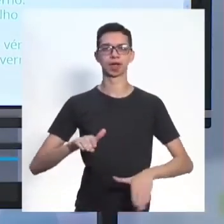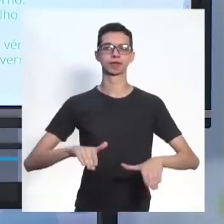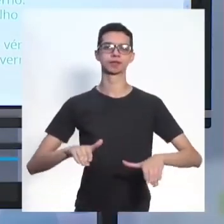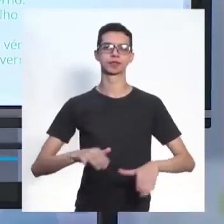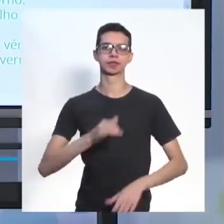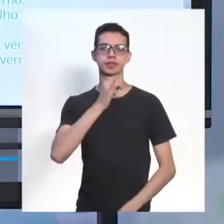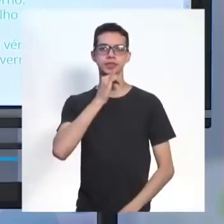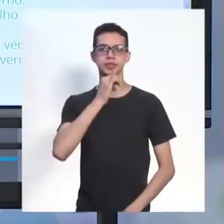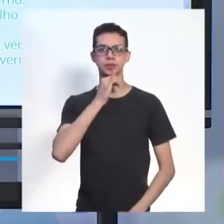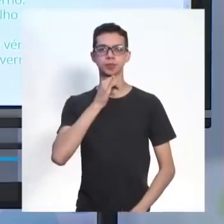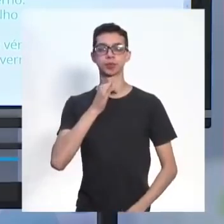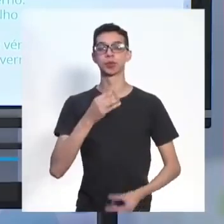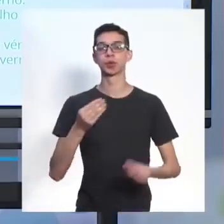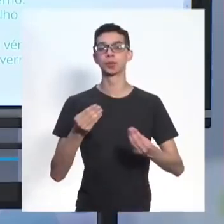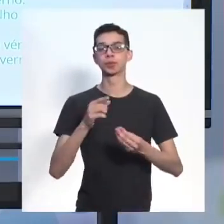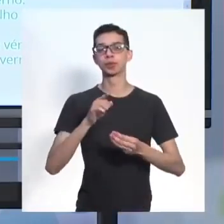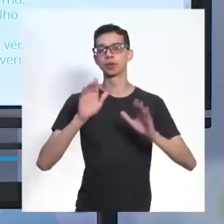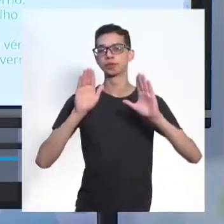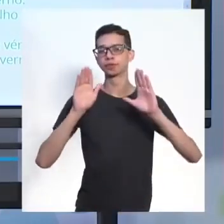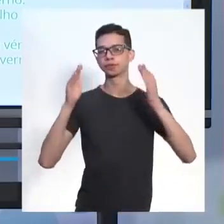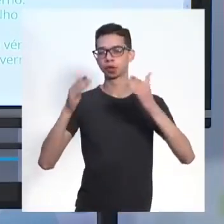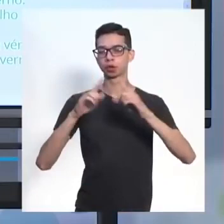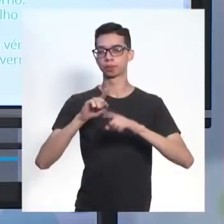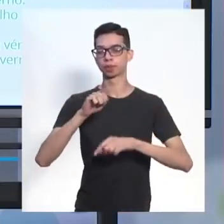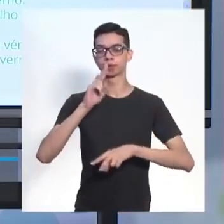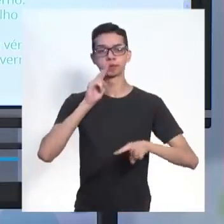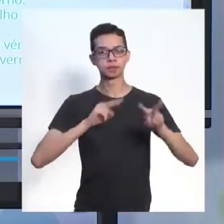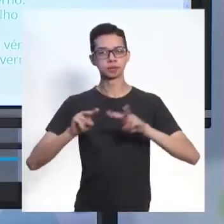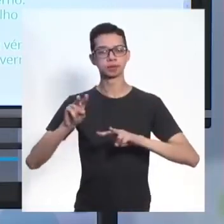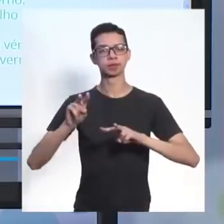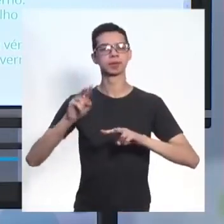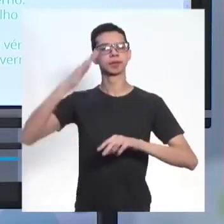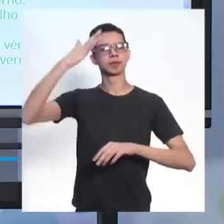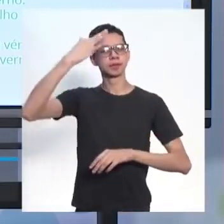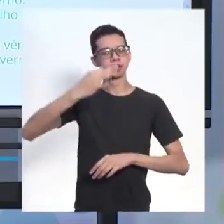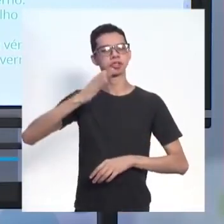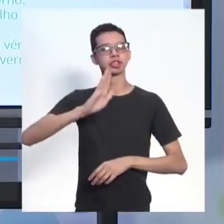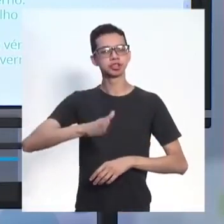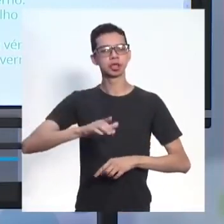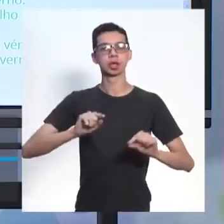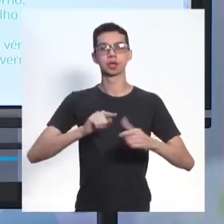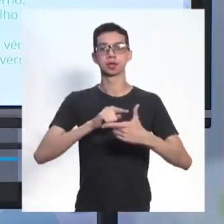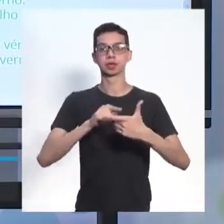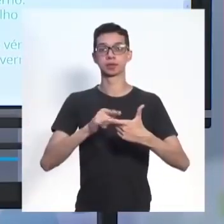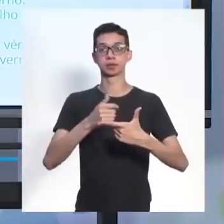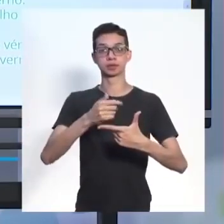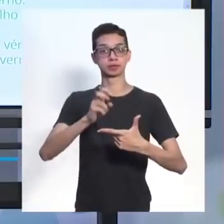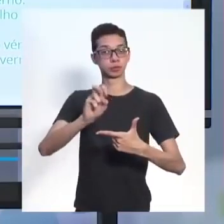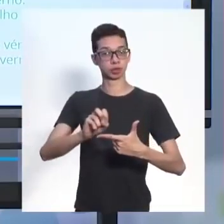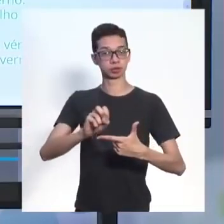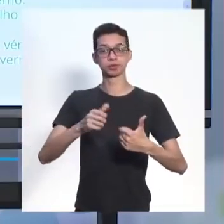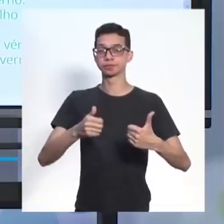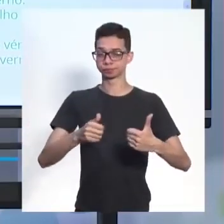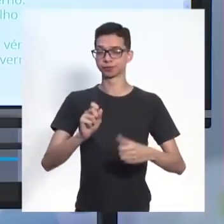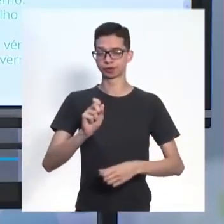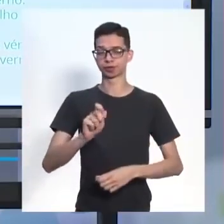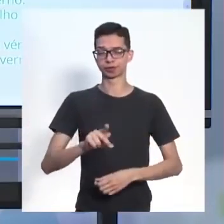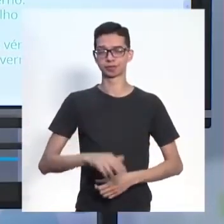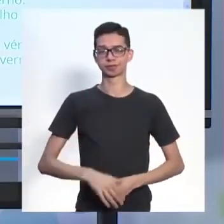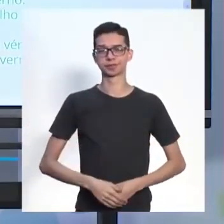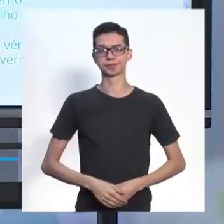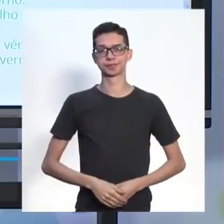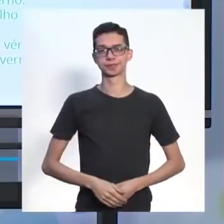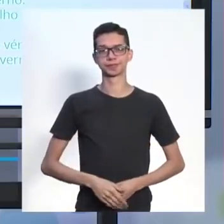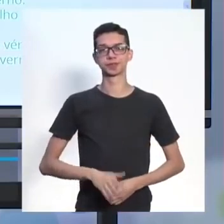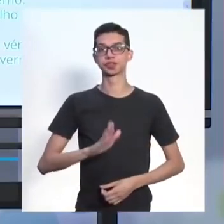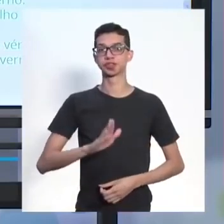o maior foco. Só de você localizar e entender que é o ângulo de 150, beleza, metade do